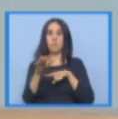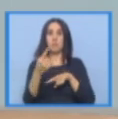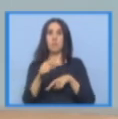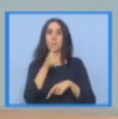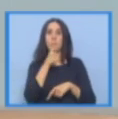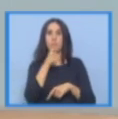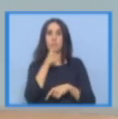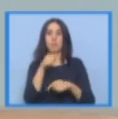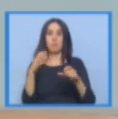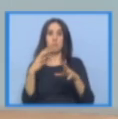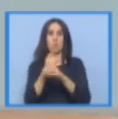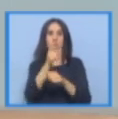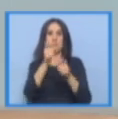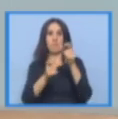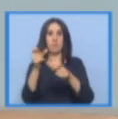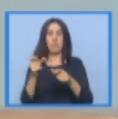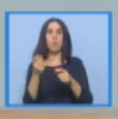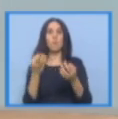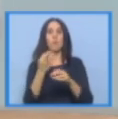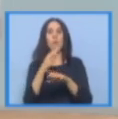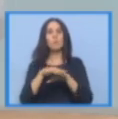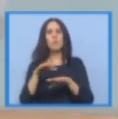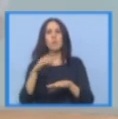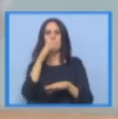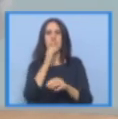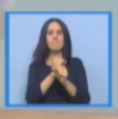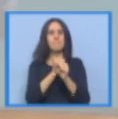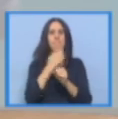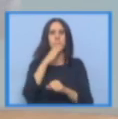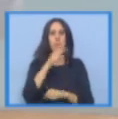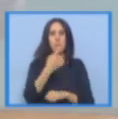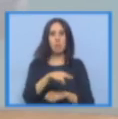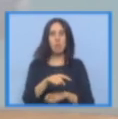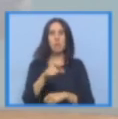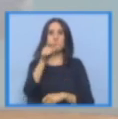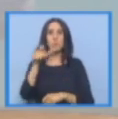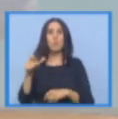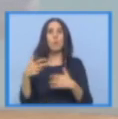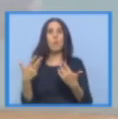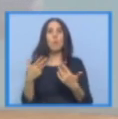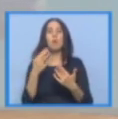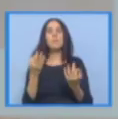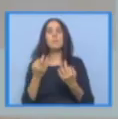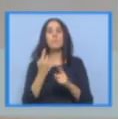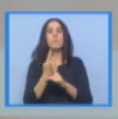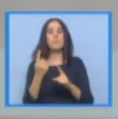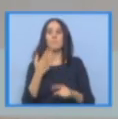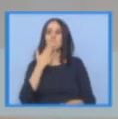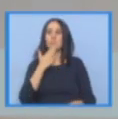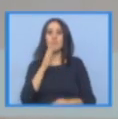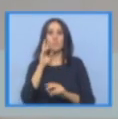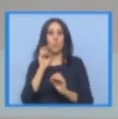questão demográfica, seja o facto das pessoas terem empregos precários ou não serem